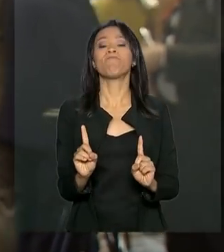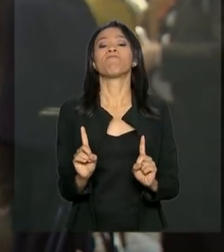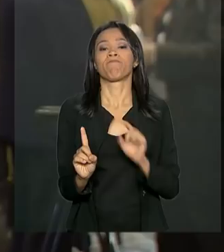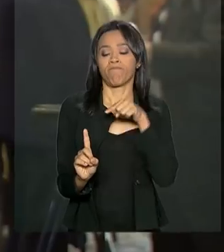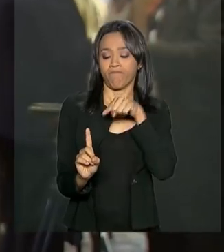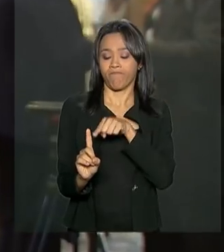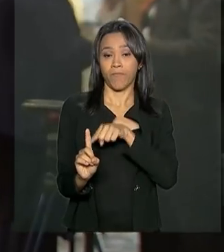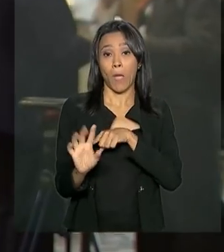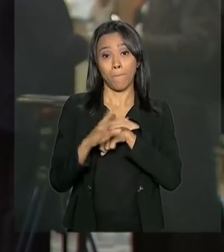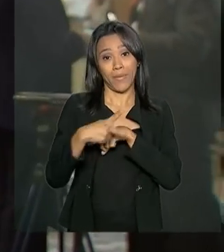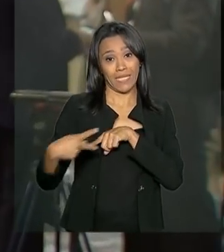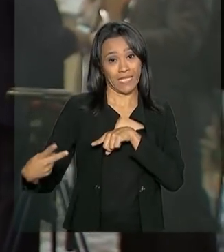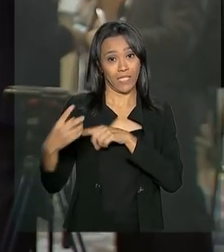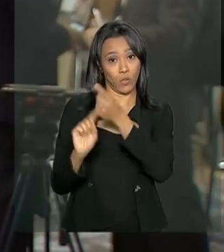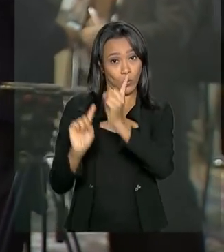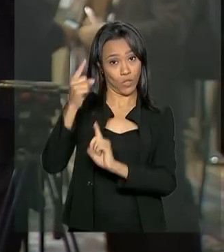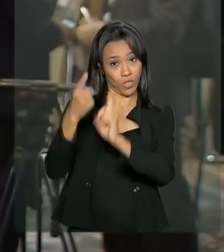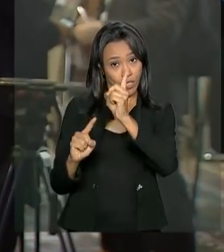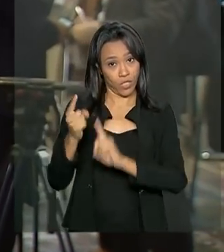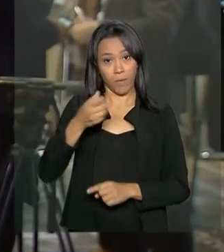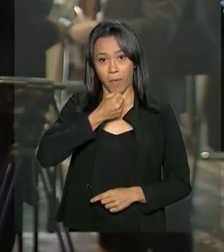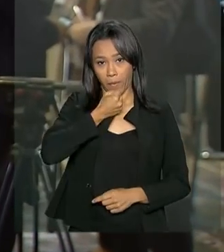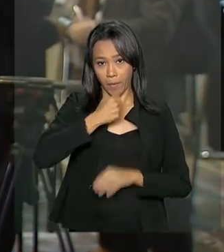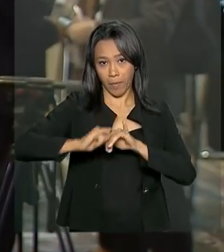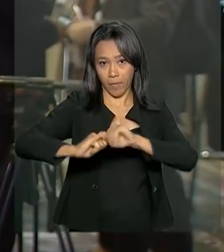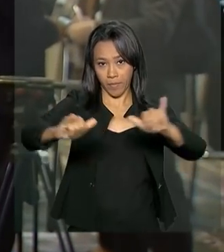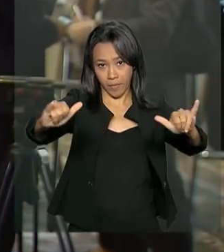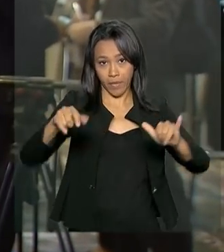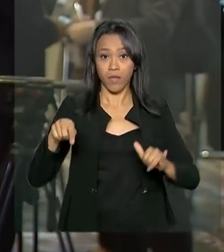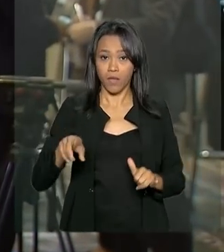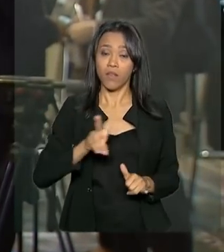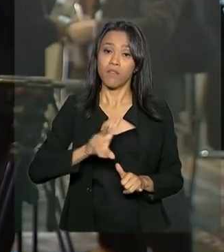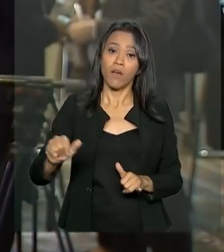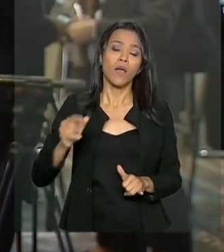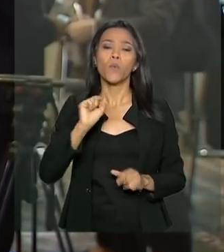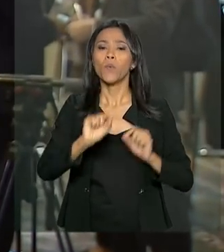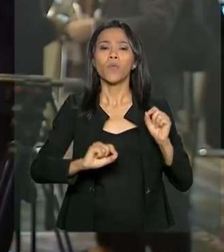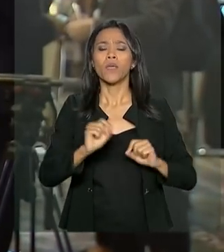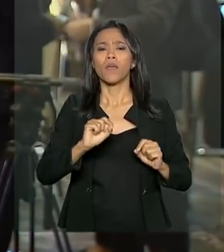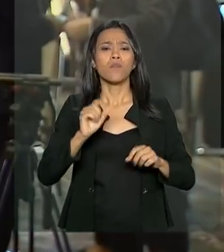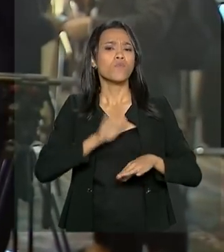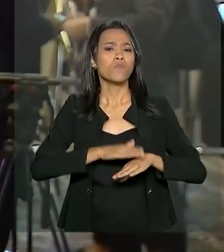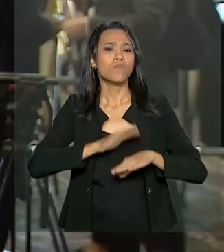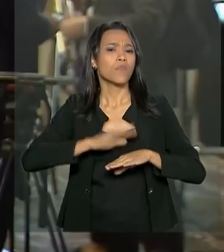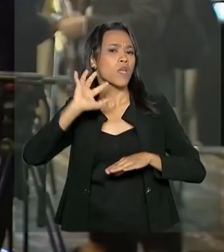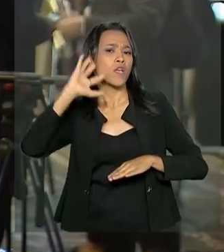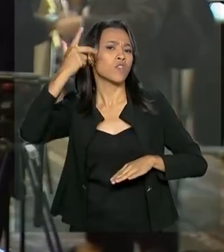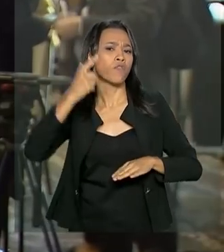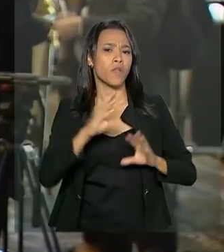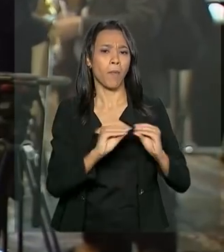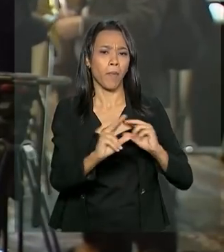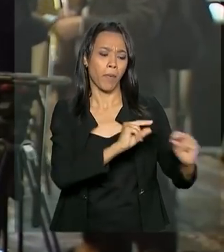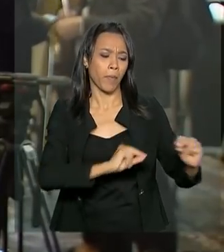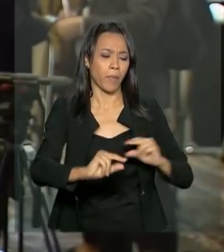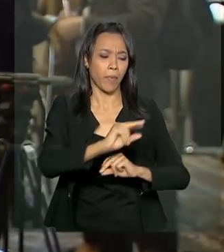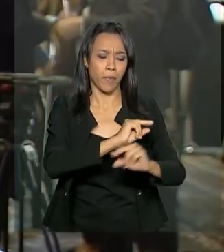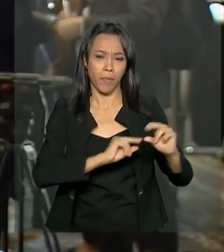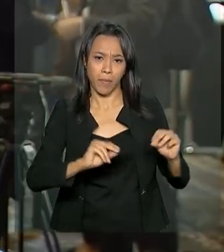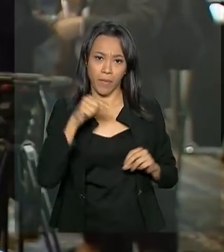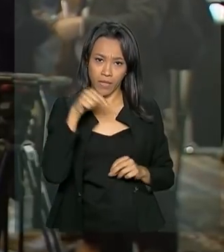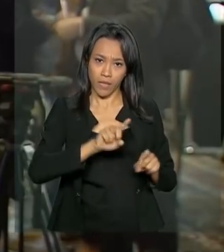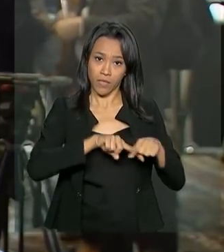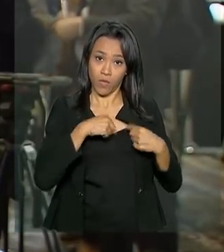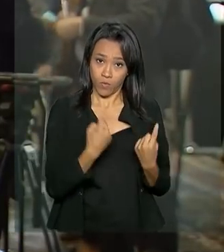será o presidente do Chile, Sebastián Piñera, e ele deve confirmar aí o resultado dessa reunião, que é justamente sobre a integração